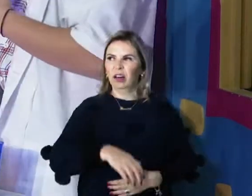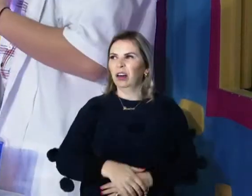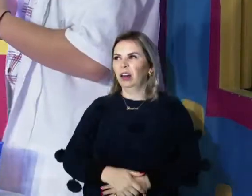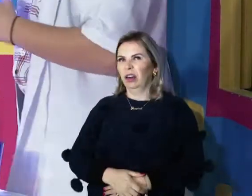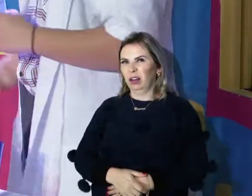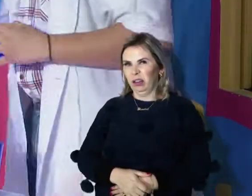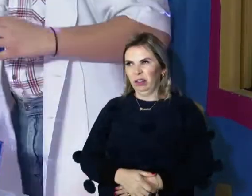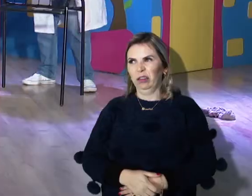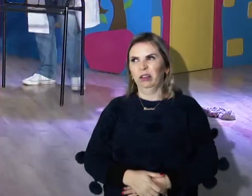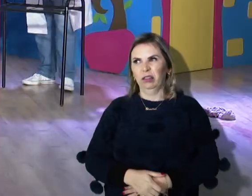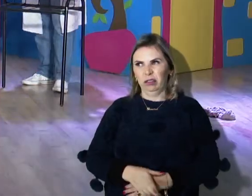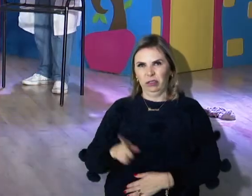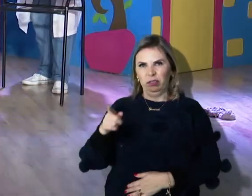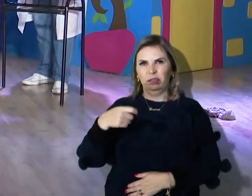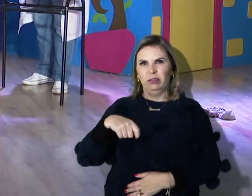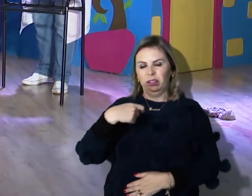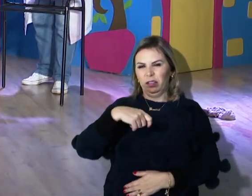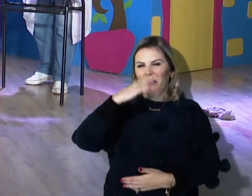hein, Romeu?